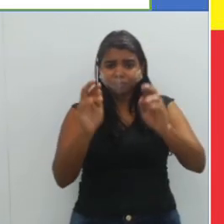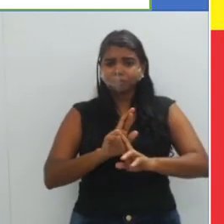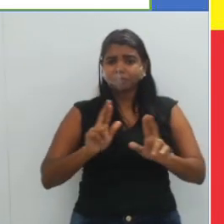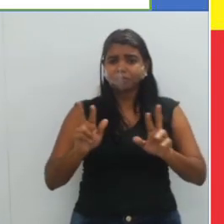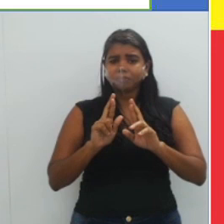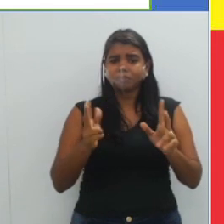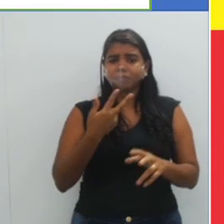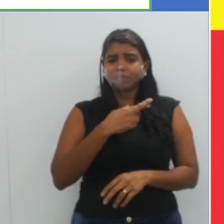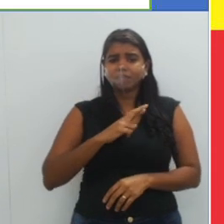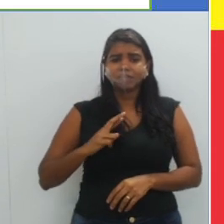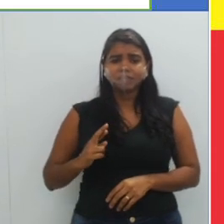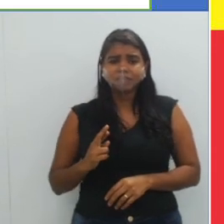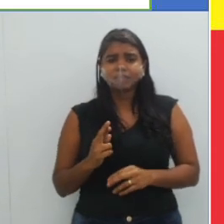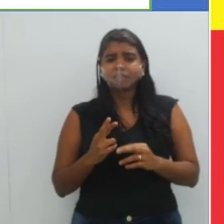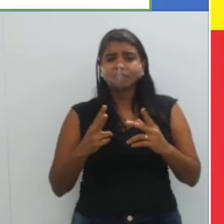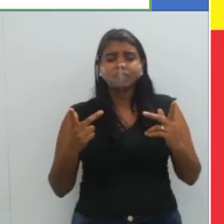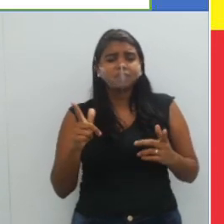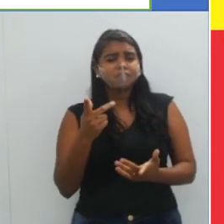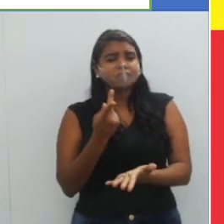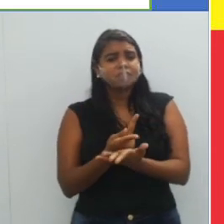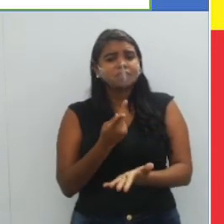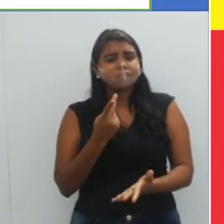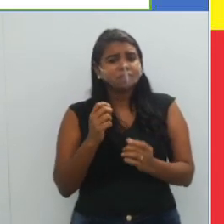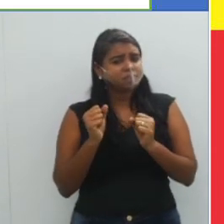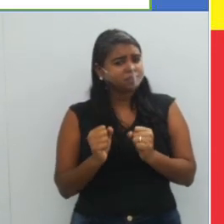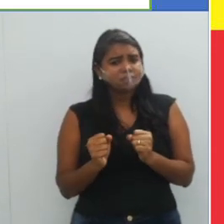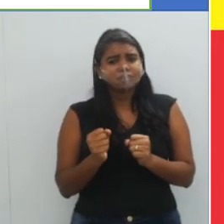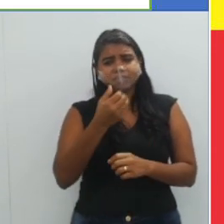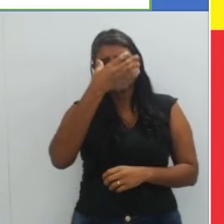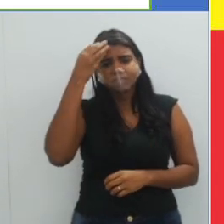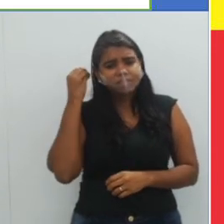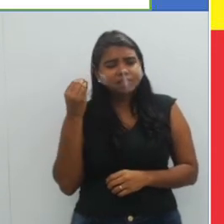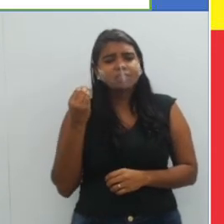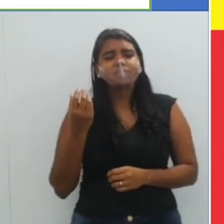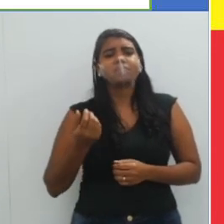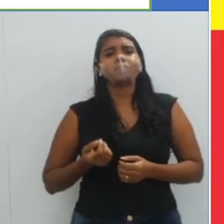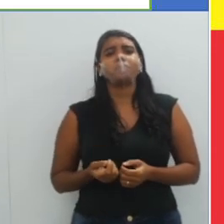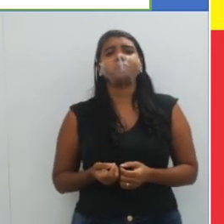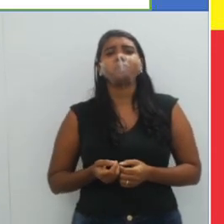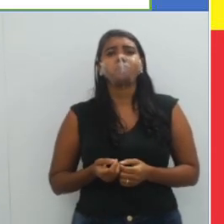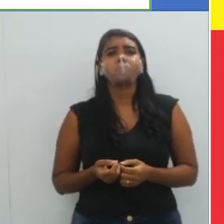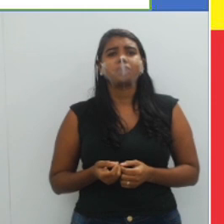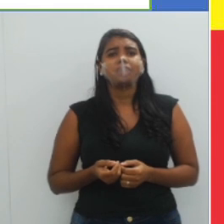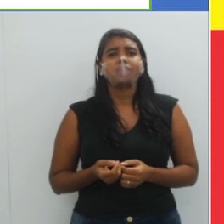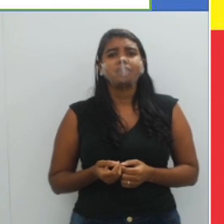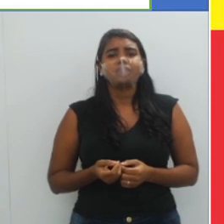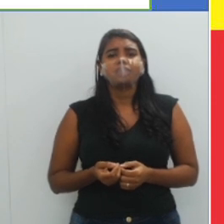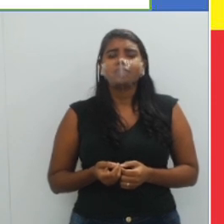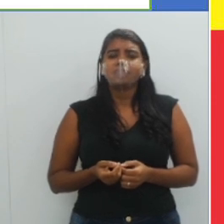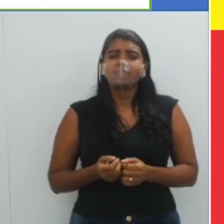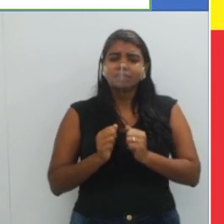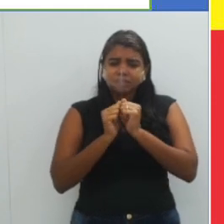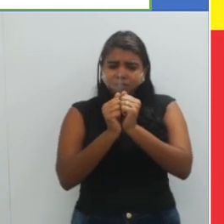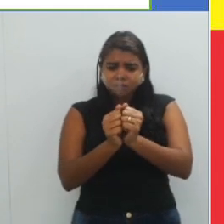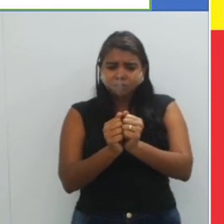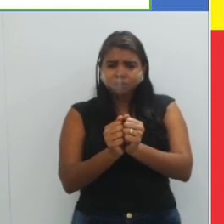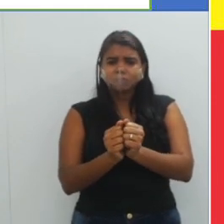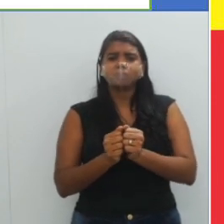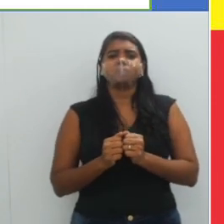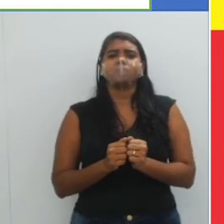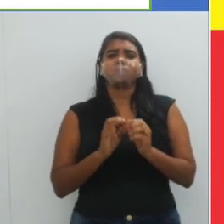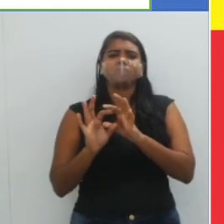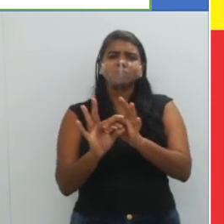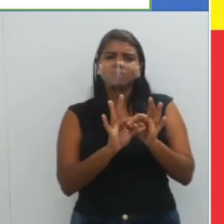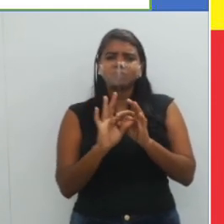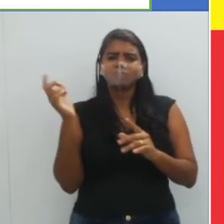essas diferenças é algo que não pode ser deixado de lado em hipótese alguma. Assim, caminharemos juntos